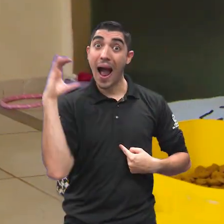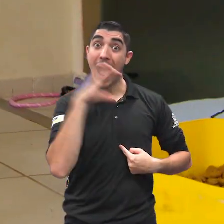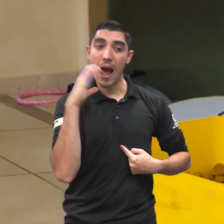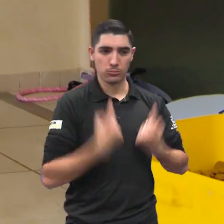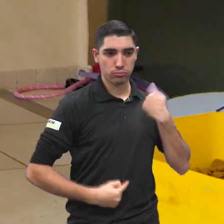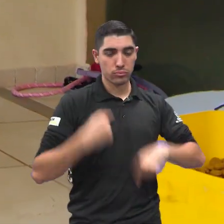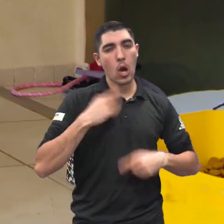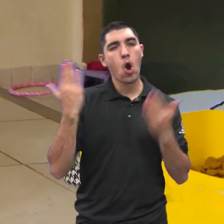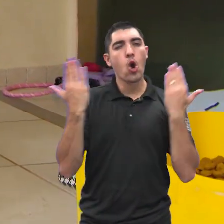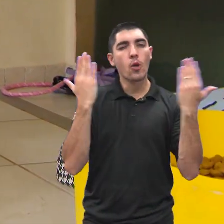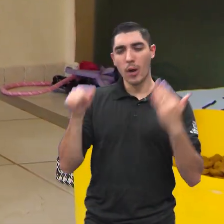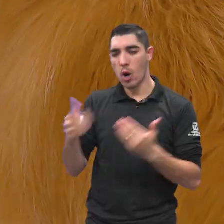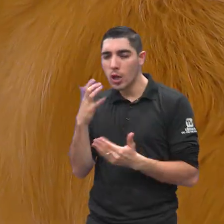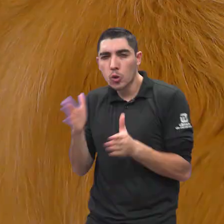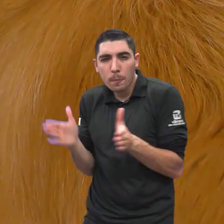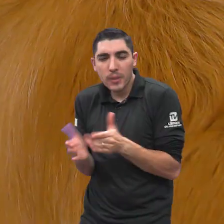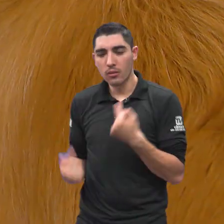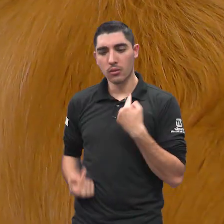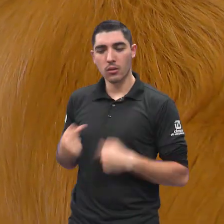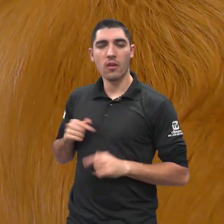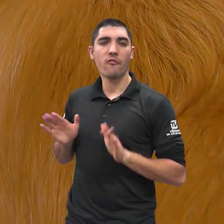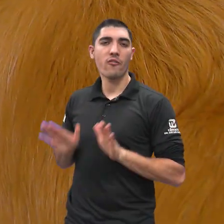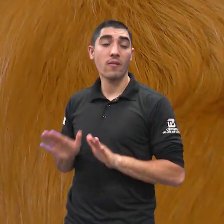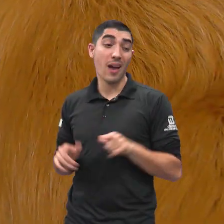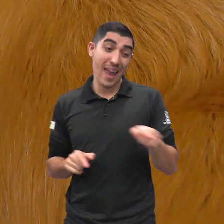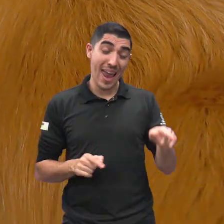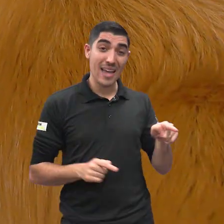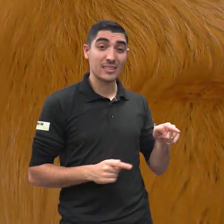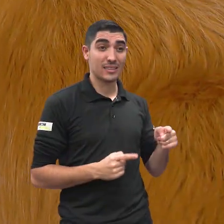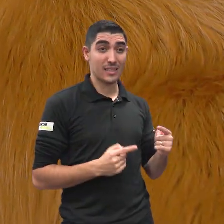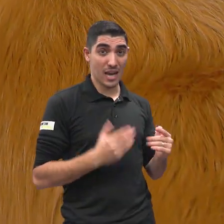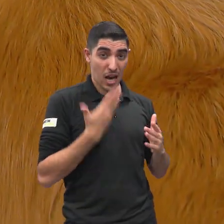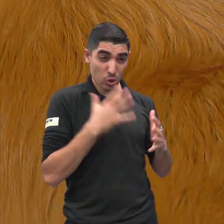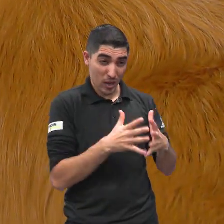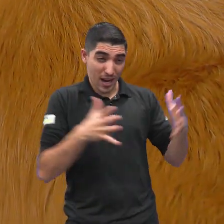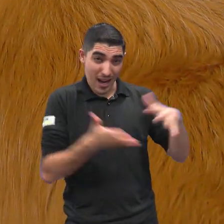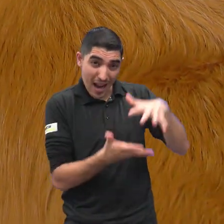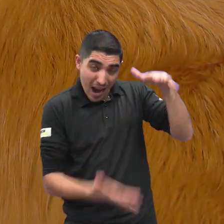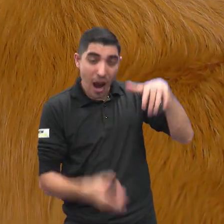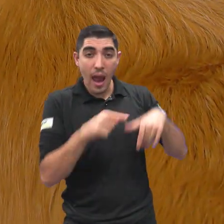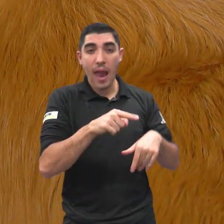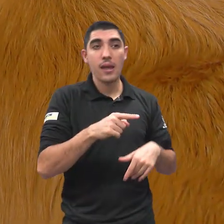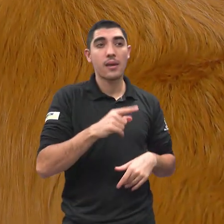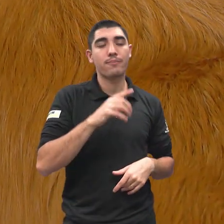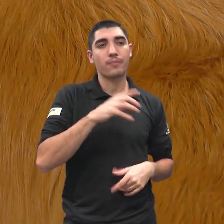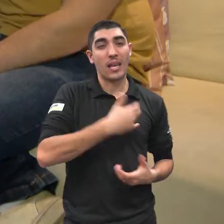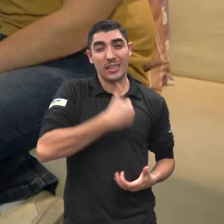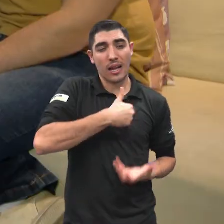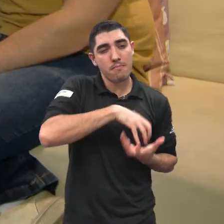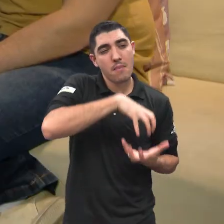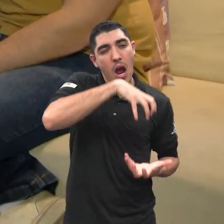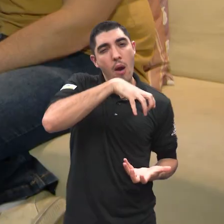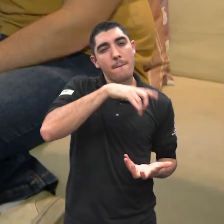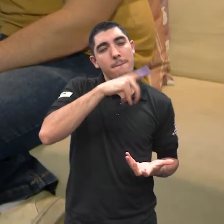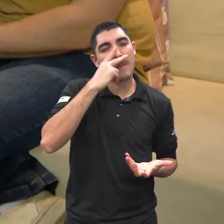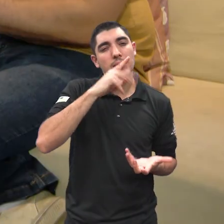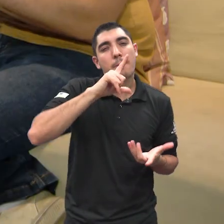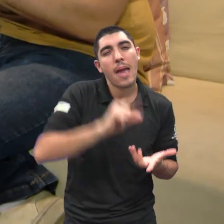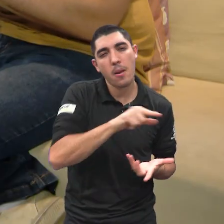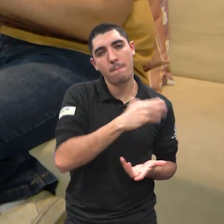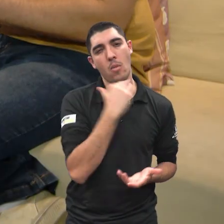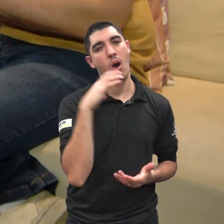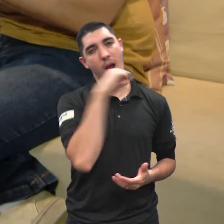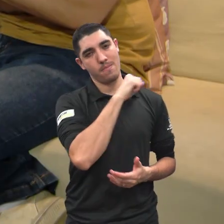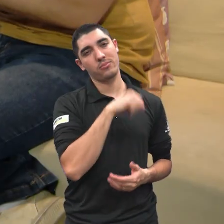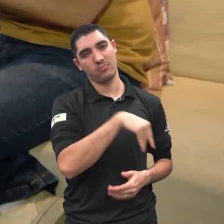do que raças menores. Sim. Então, consequentemente, eles vivem menos porque as células sofrem mais estresse ao longo da vida. E quantidade? É legal